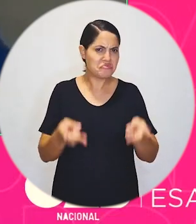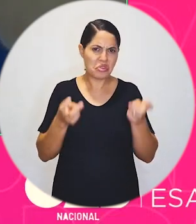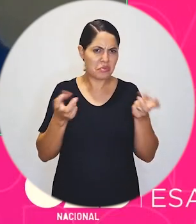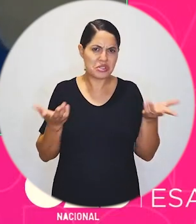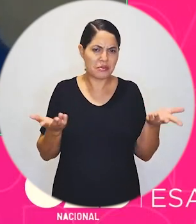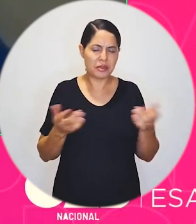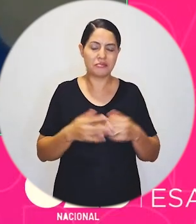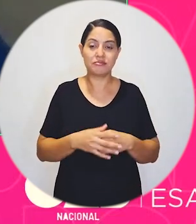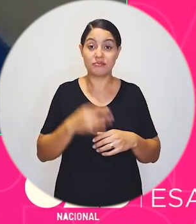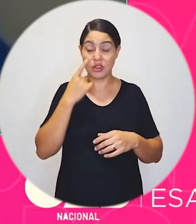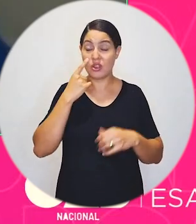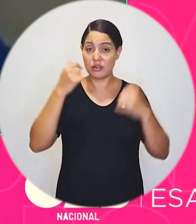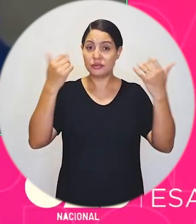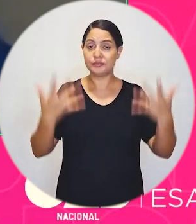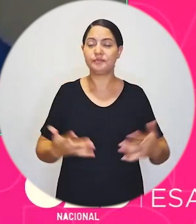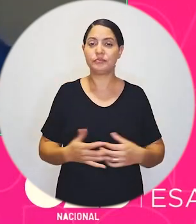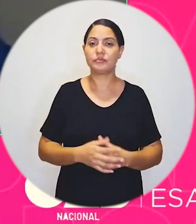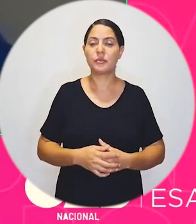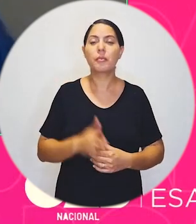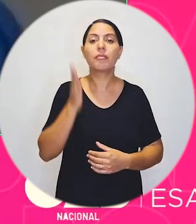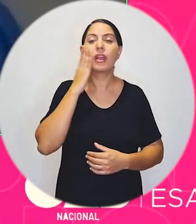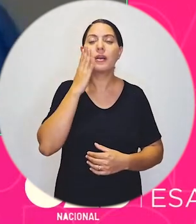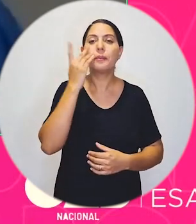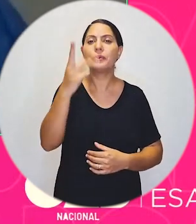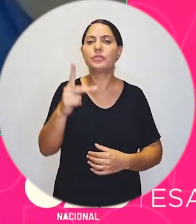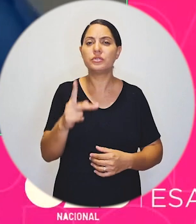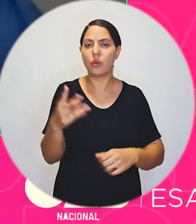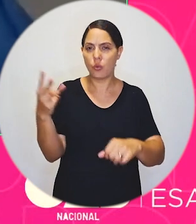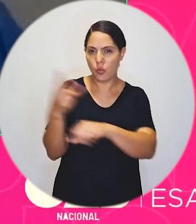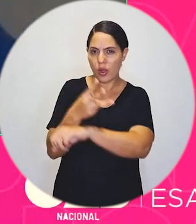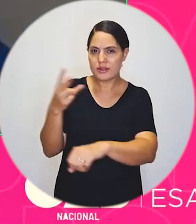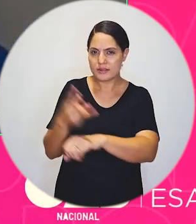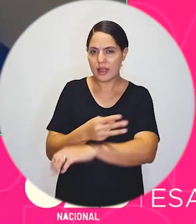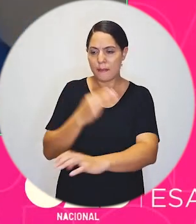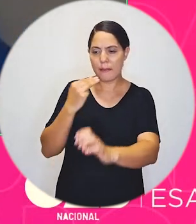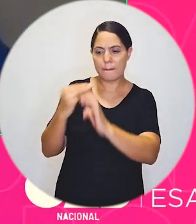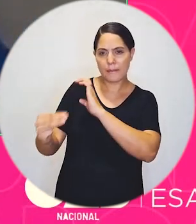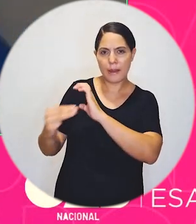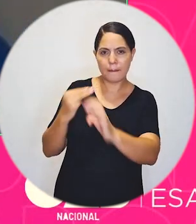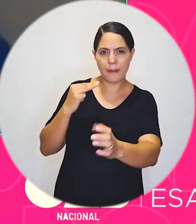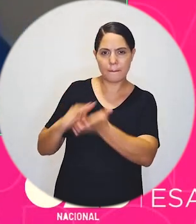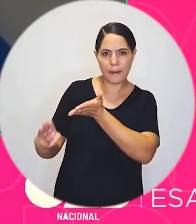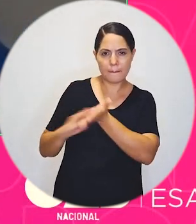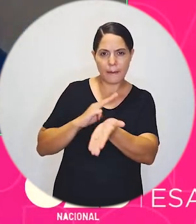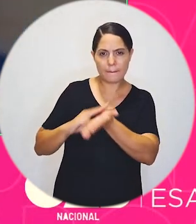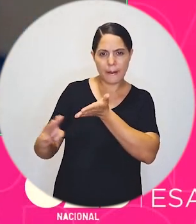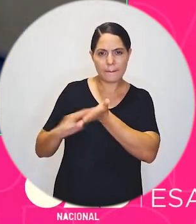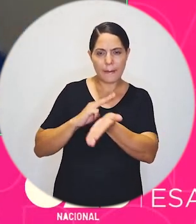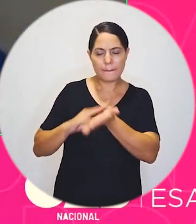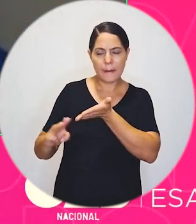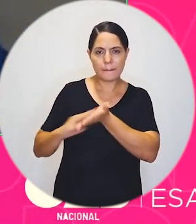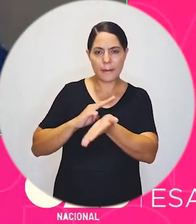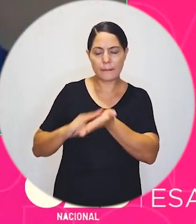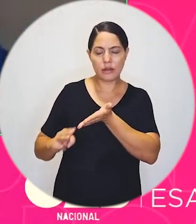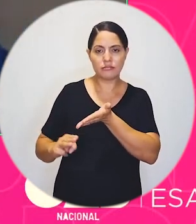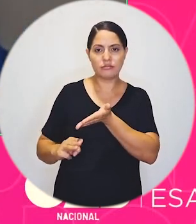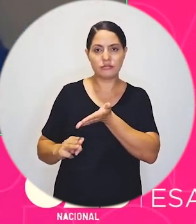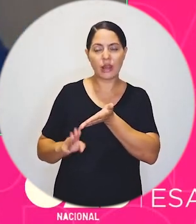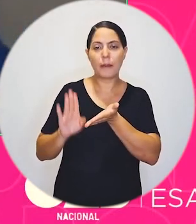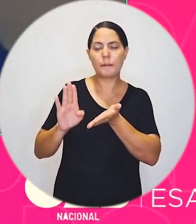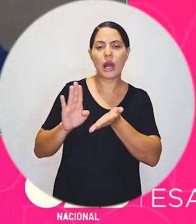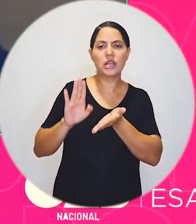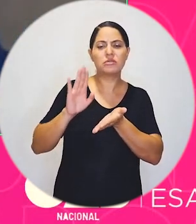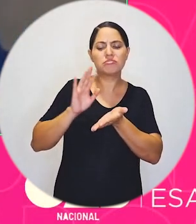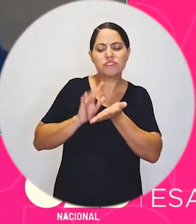tenham percebido. É o seguinte, todas as vezes que você abre o teu WhatsApp para mandar uma mensagem, que você começa a